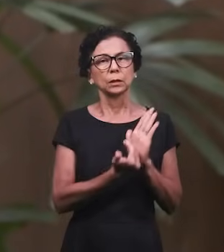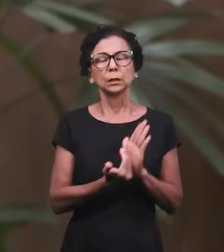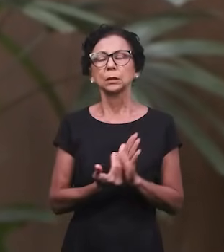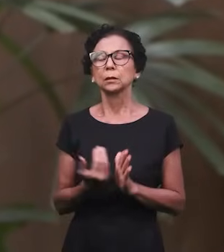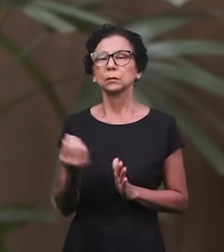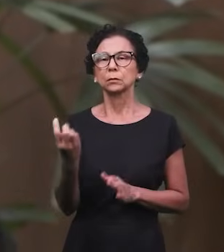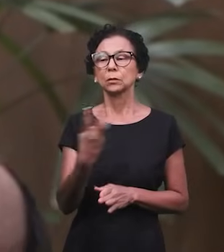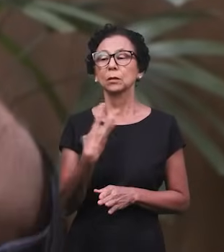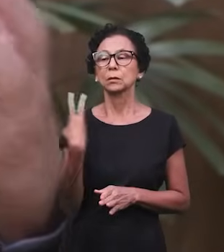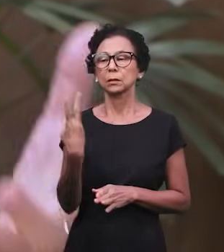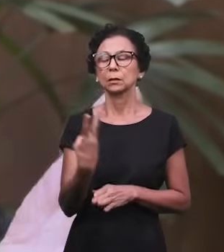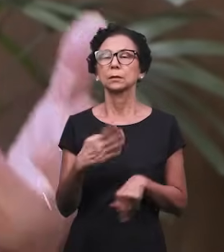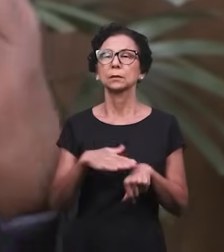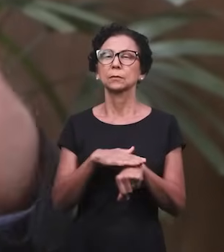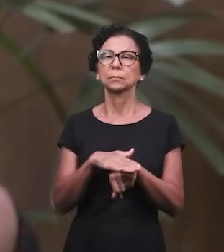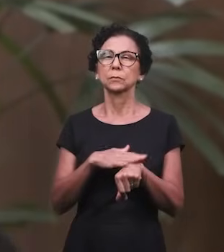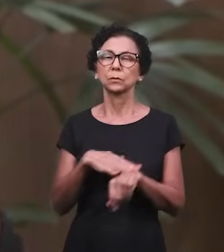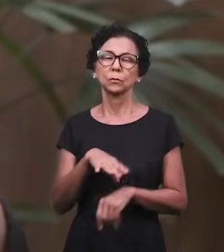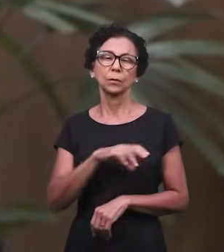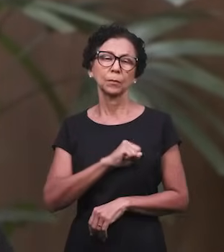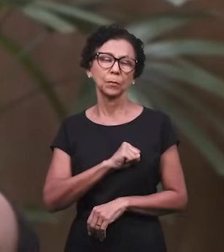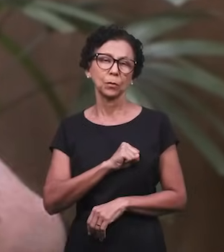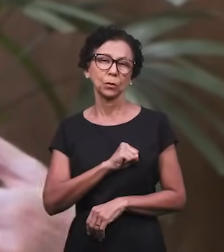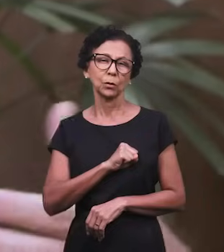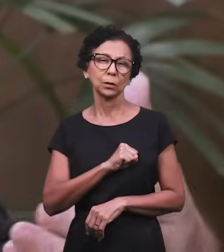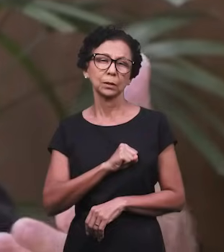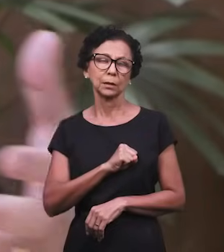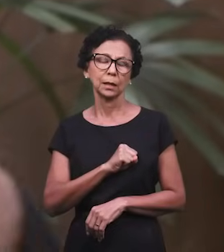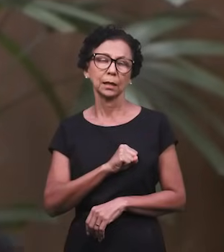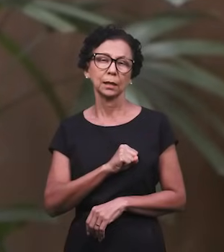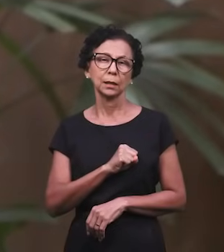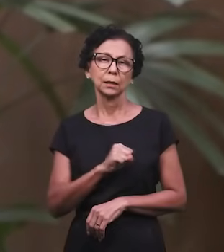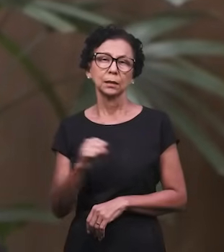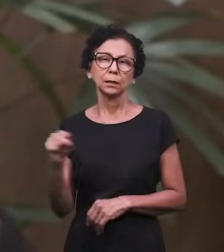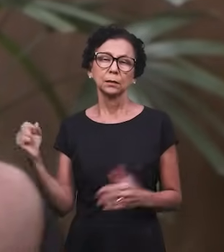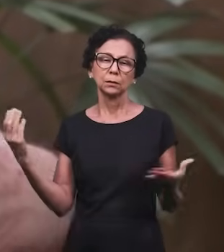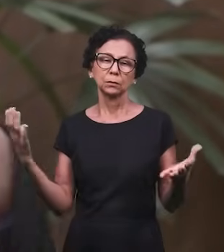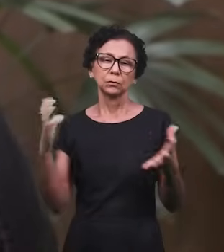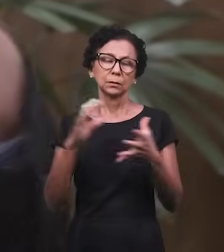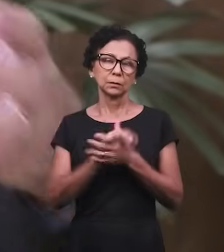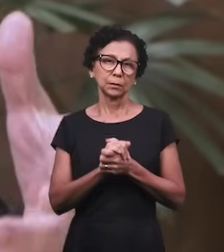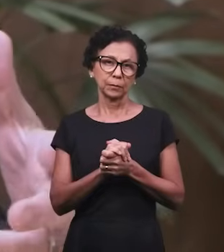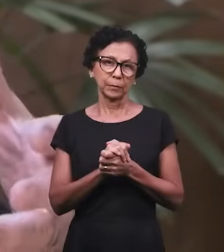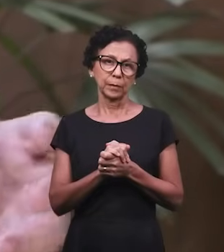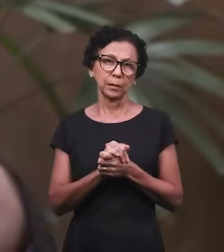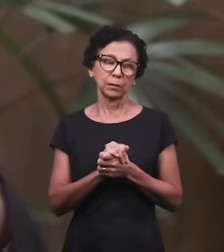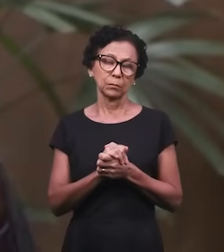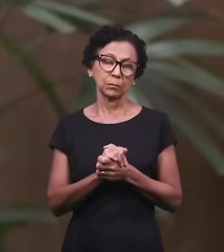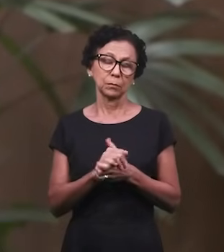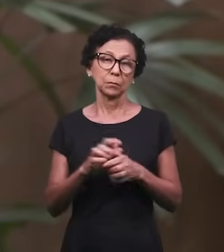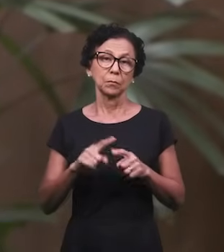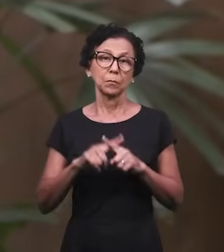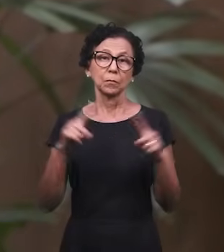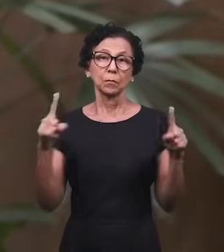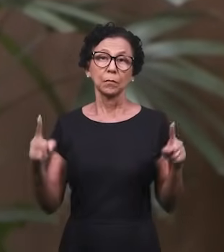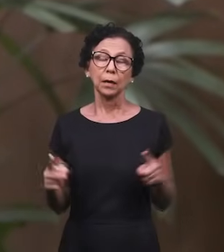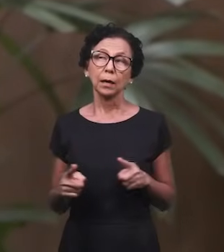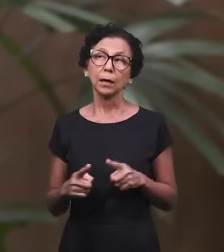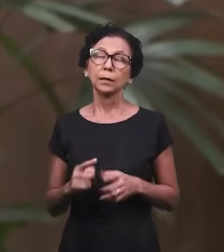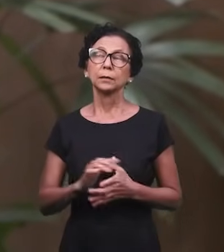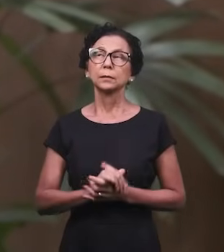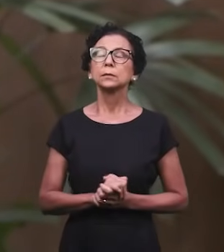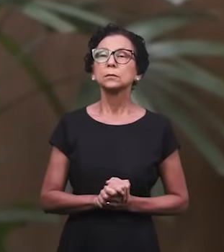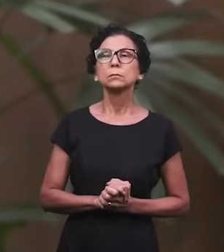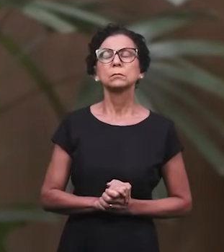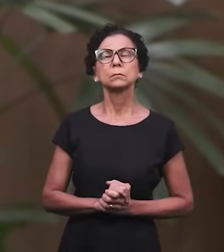que um casal tem pelo outro mas estamos vivendo no universo criador ou seja tudo foi criado por